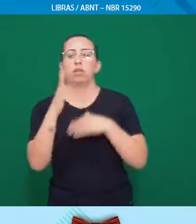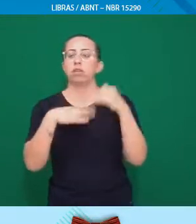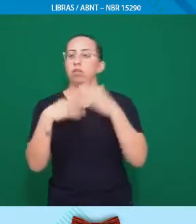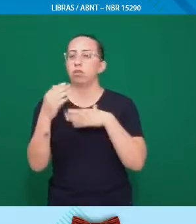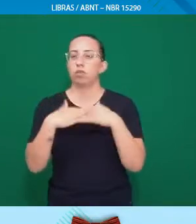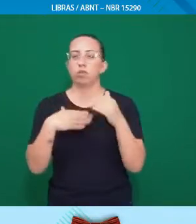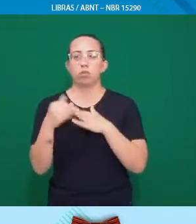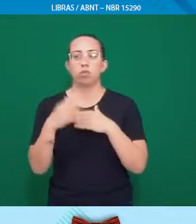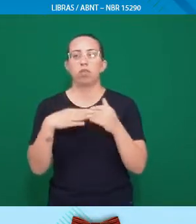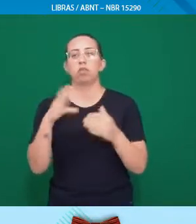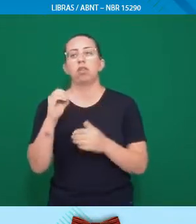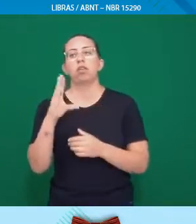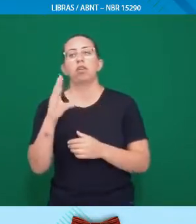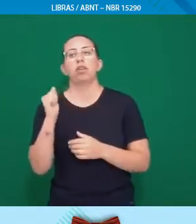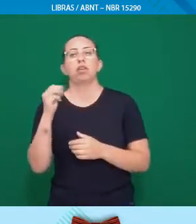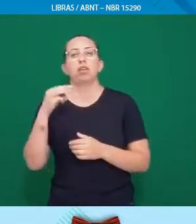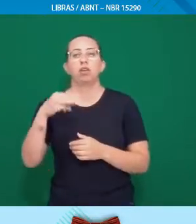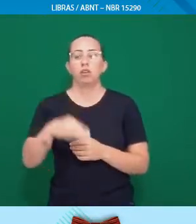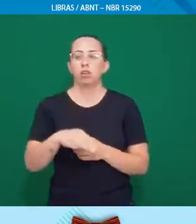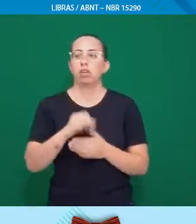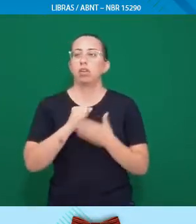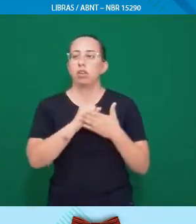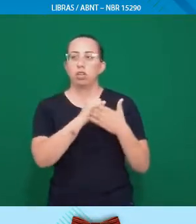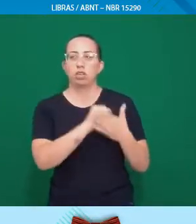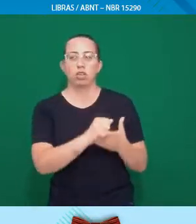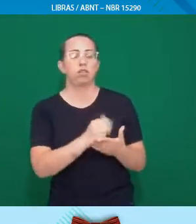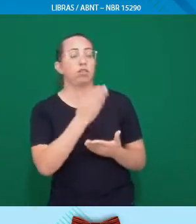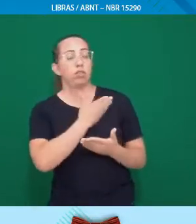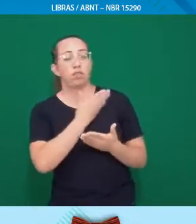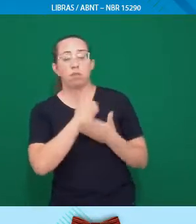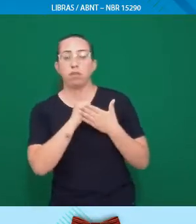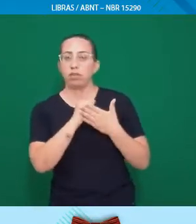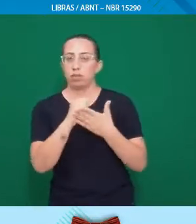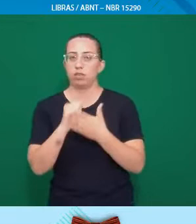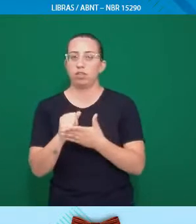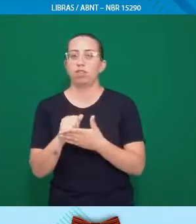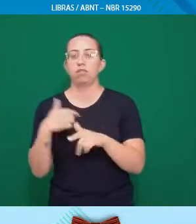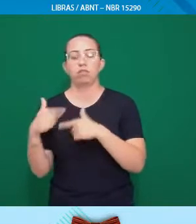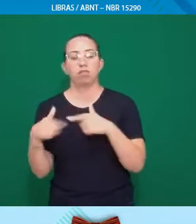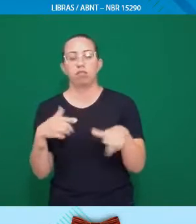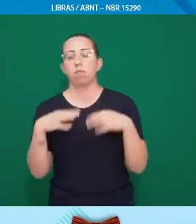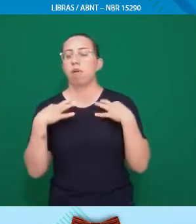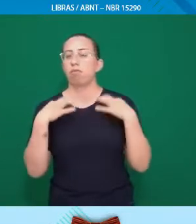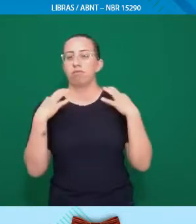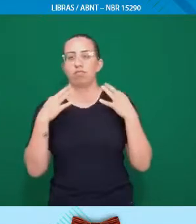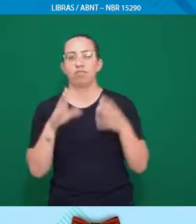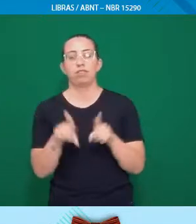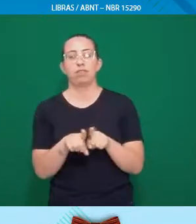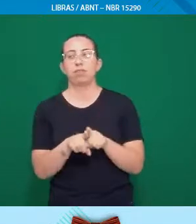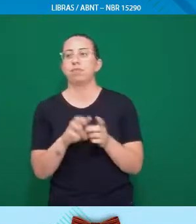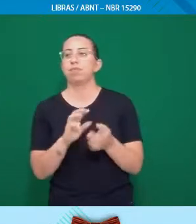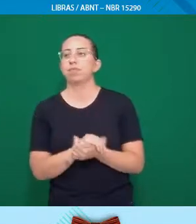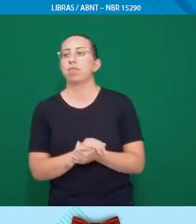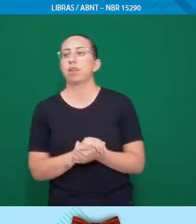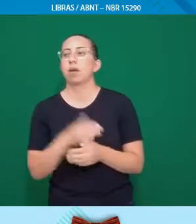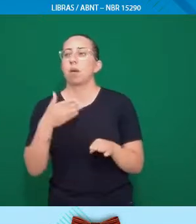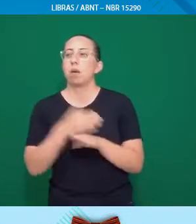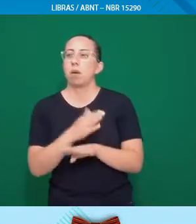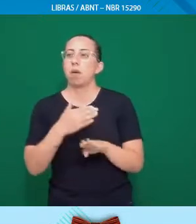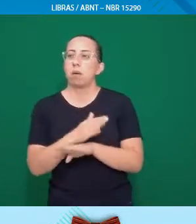é só os funcionários da Copel que que ajudam né isso é gratificante eu sou muito grato já